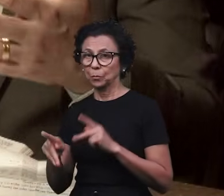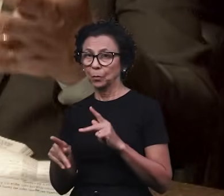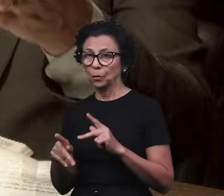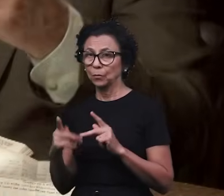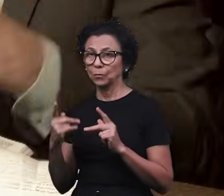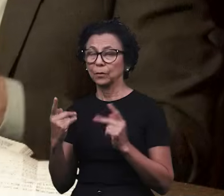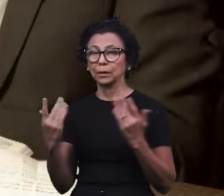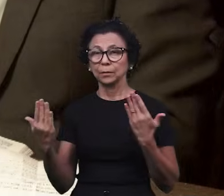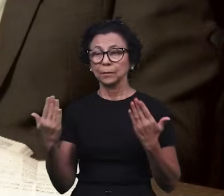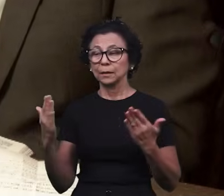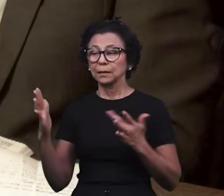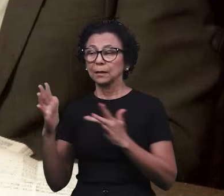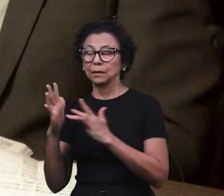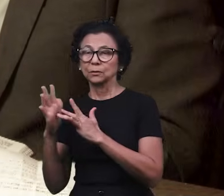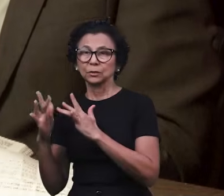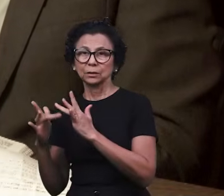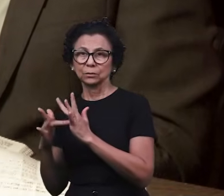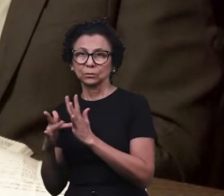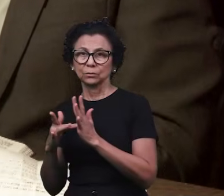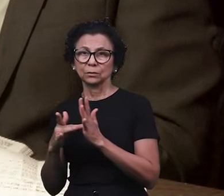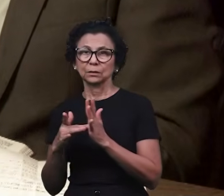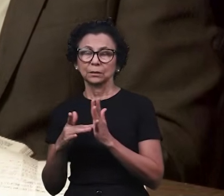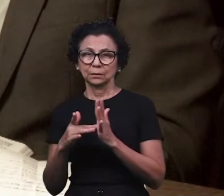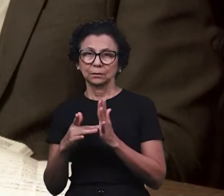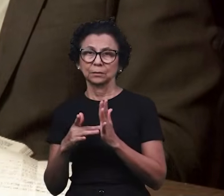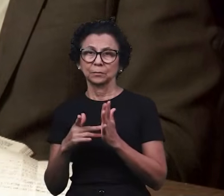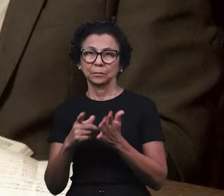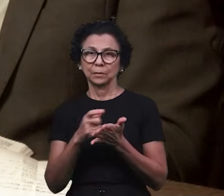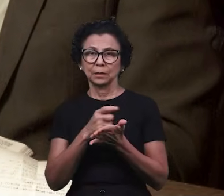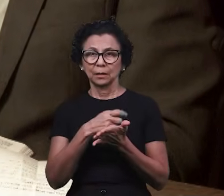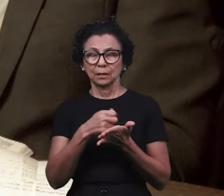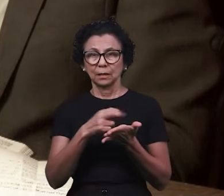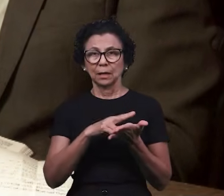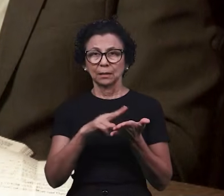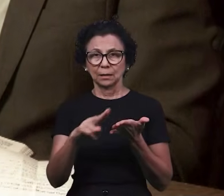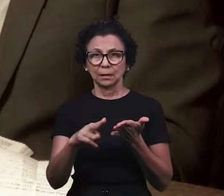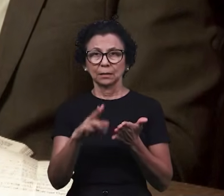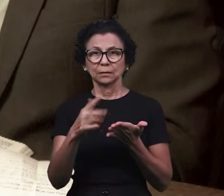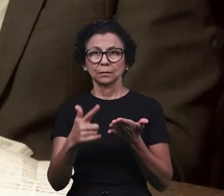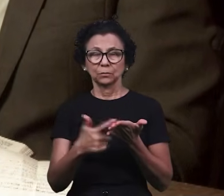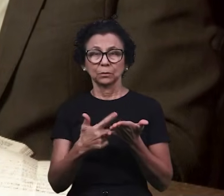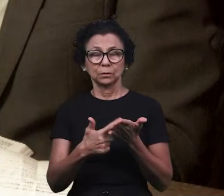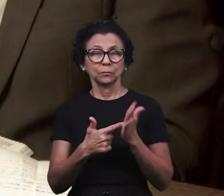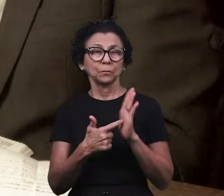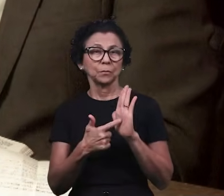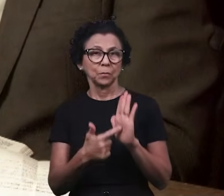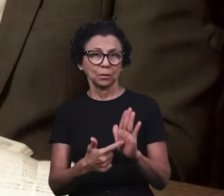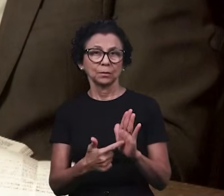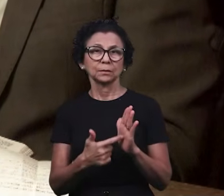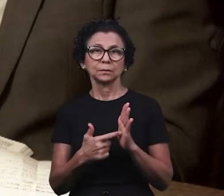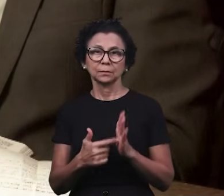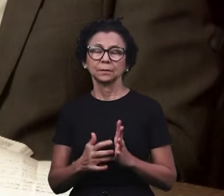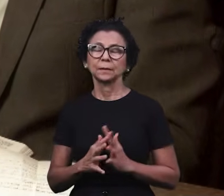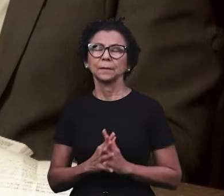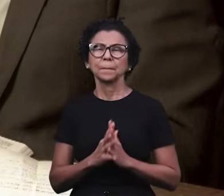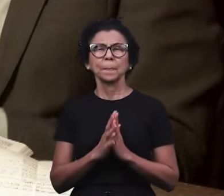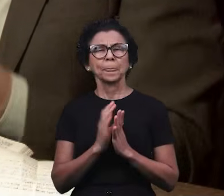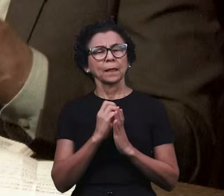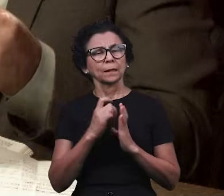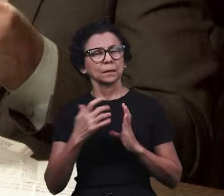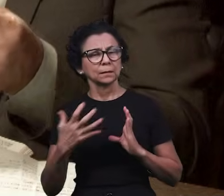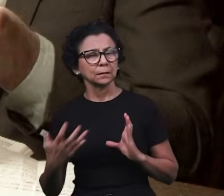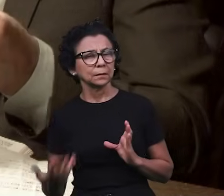mostrado em toda a carta aos Hebreus, né? Então isso é maravilhoso. As vestes,